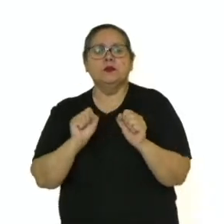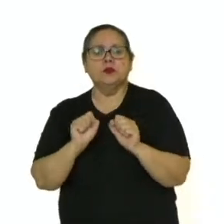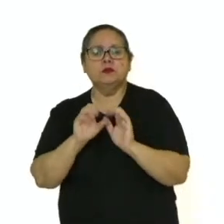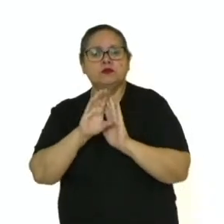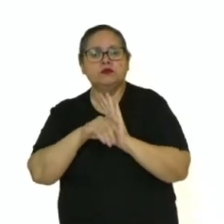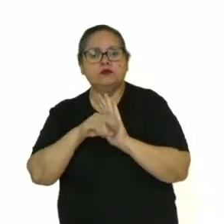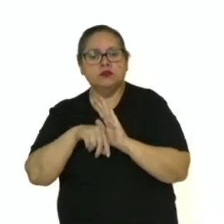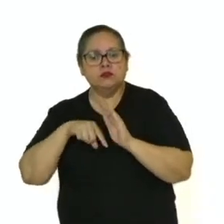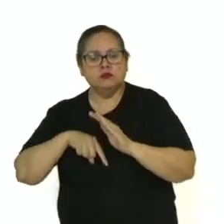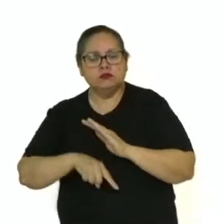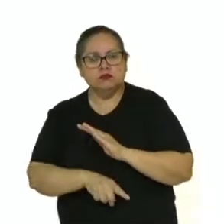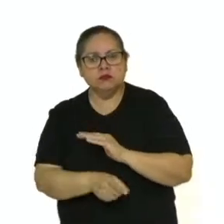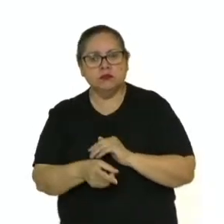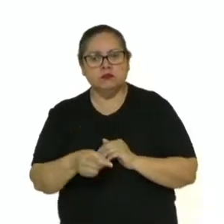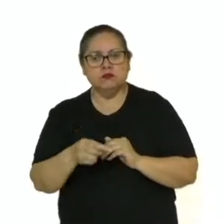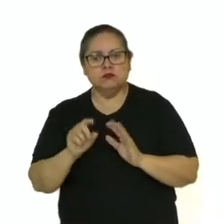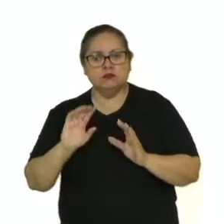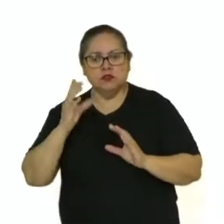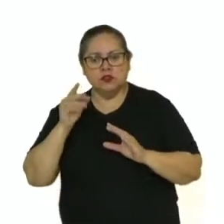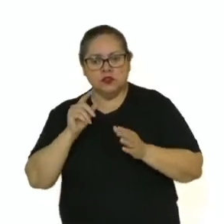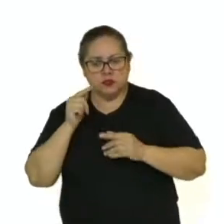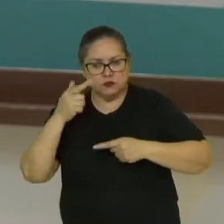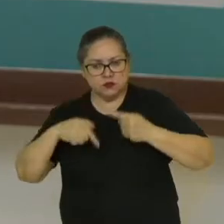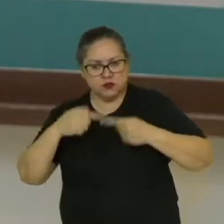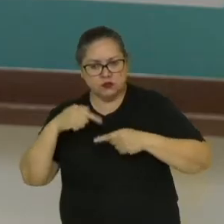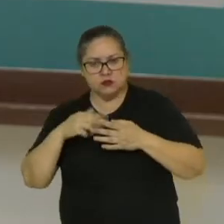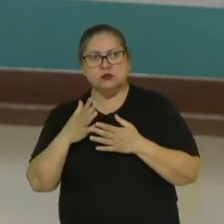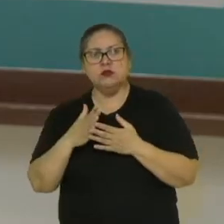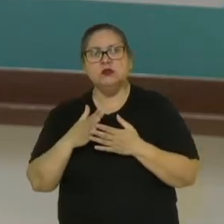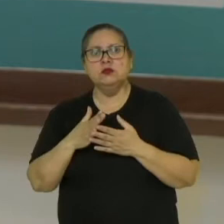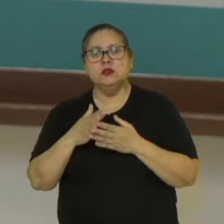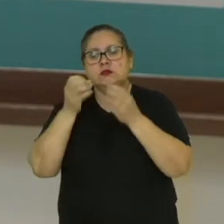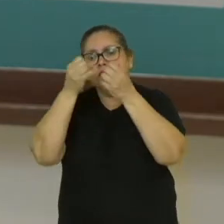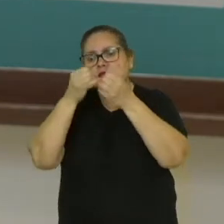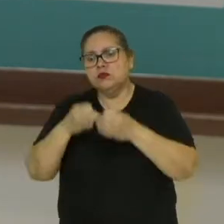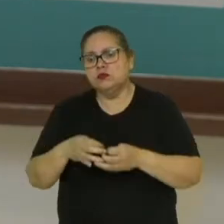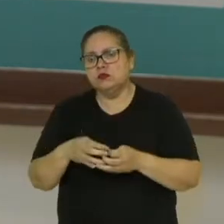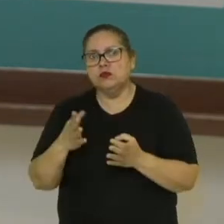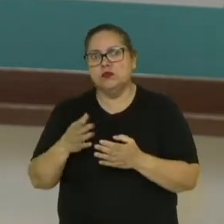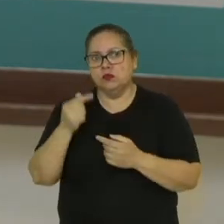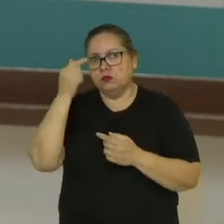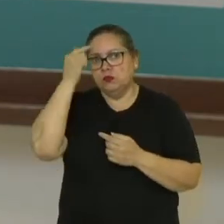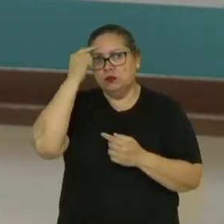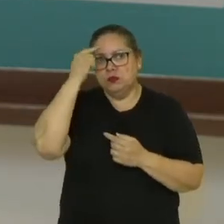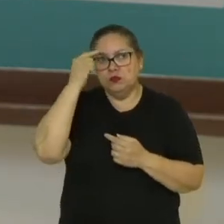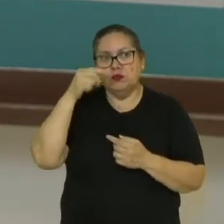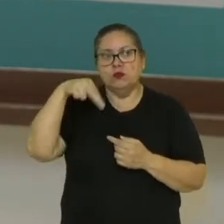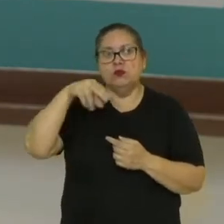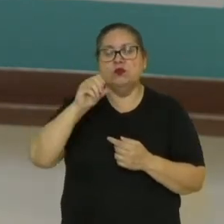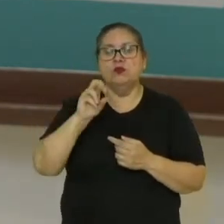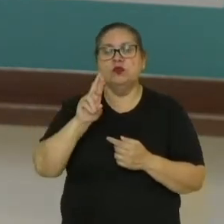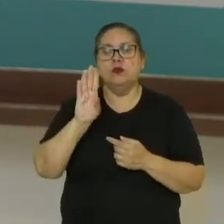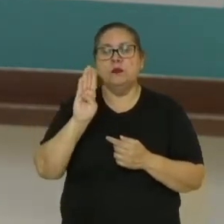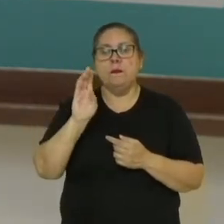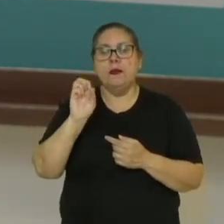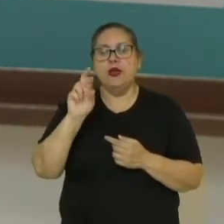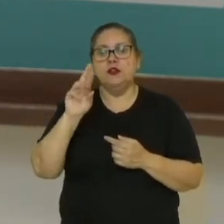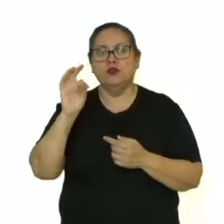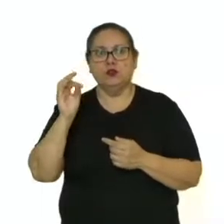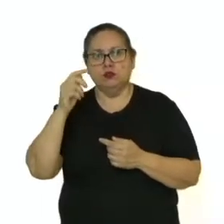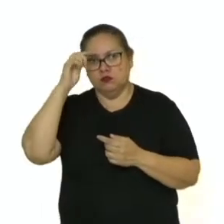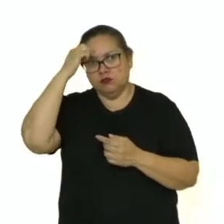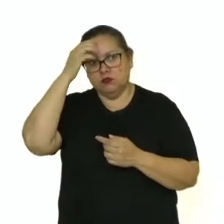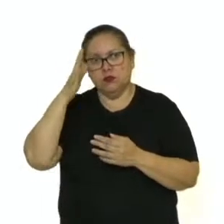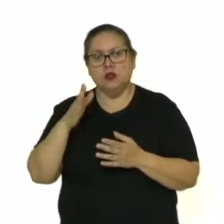conceito fundamental na ciência política. Essa definição, segundo o pensador político Norberto Bobbio, é a seguinte: